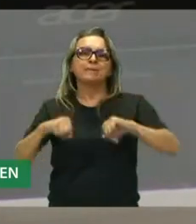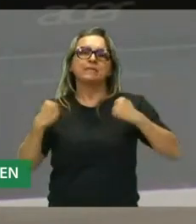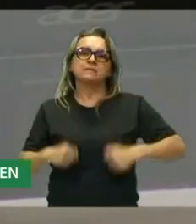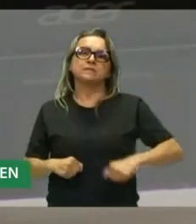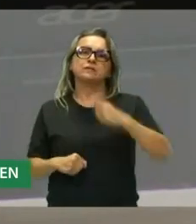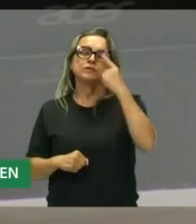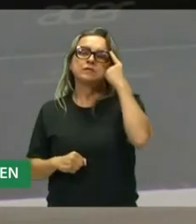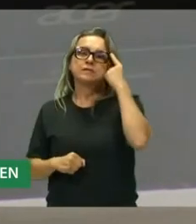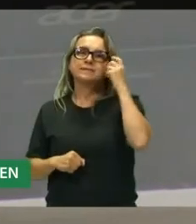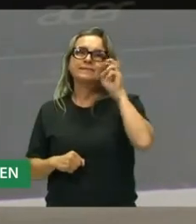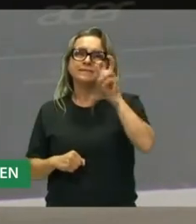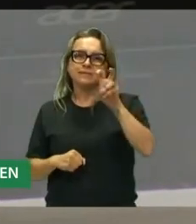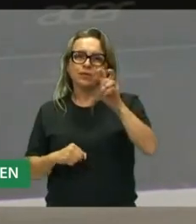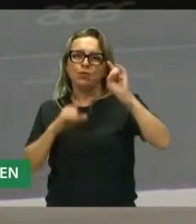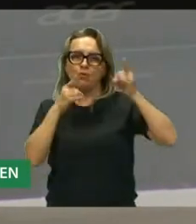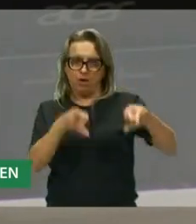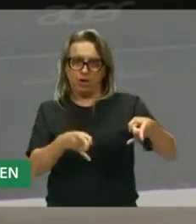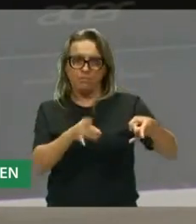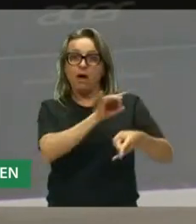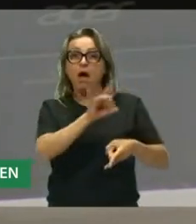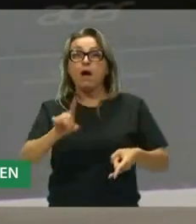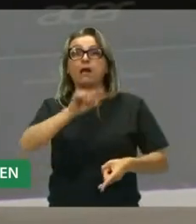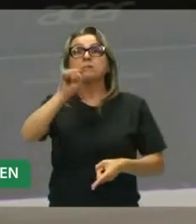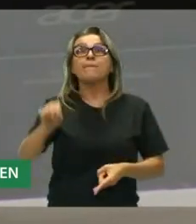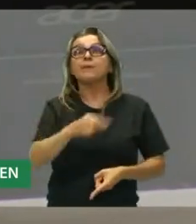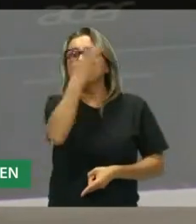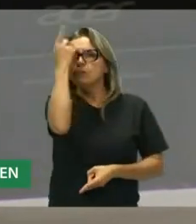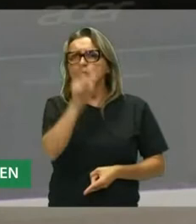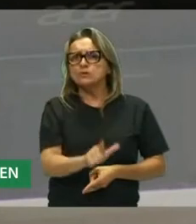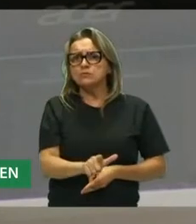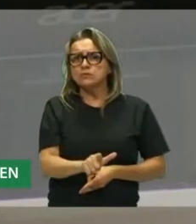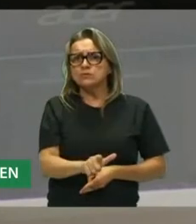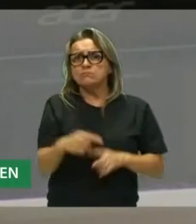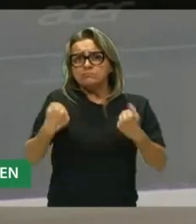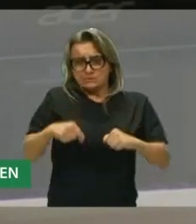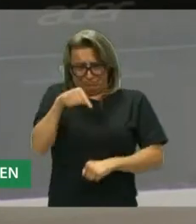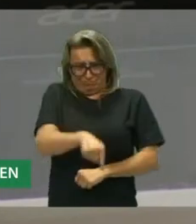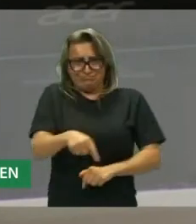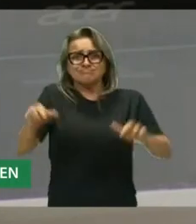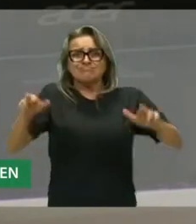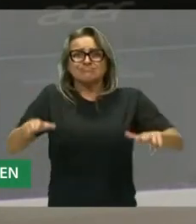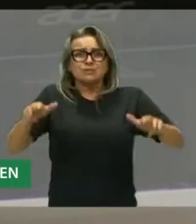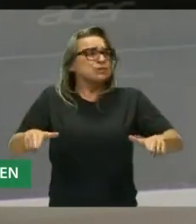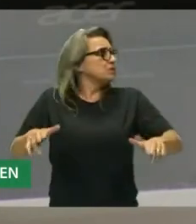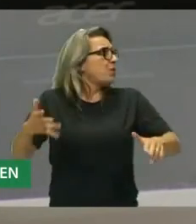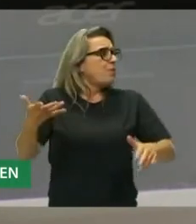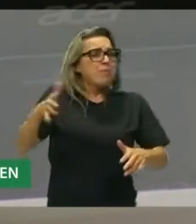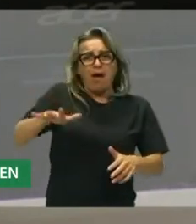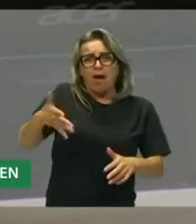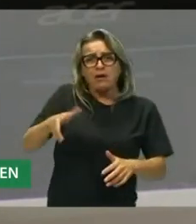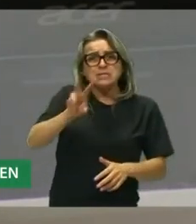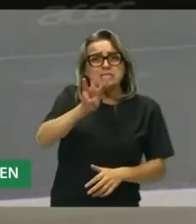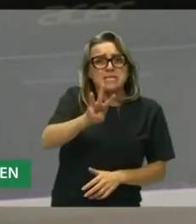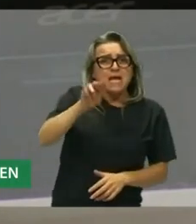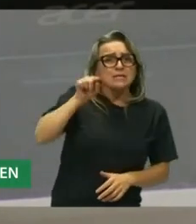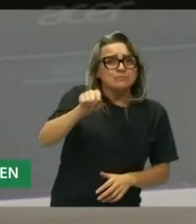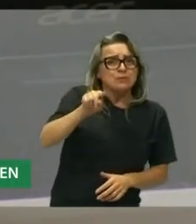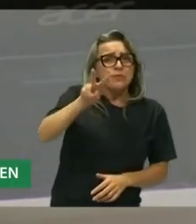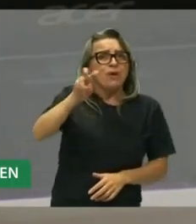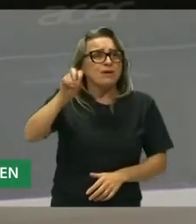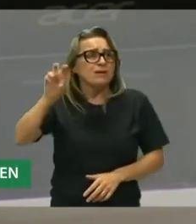cinco leitos para cada 1.000 habitantes. Então, nós precisaríamos aqui na nossa região em torno de 3.500